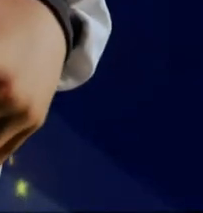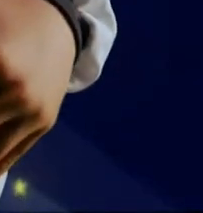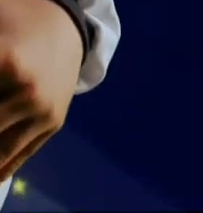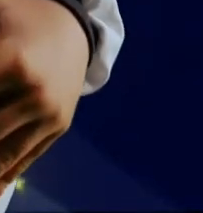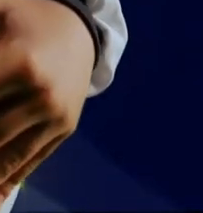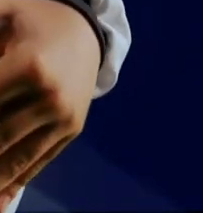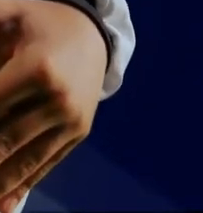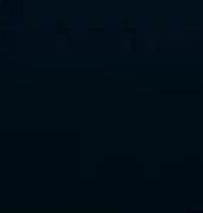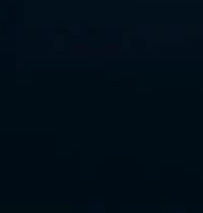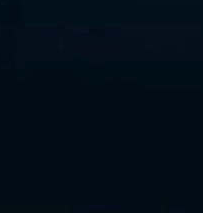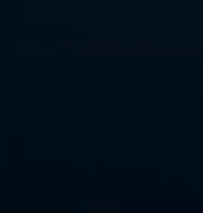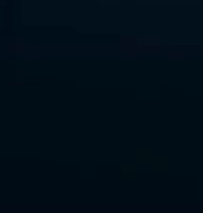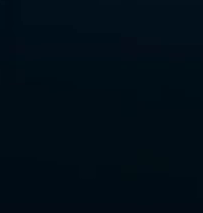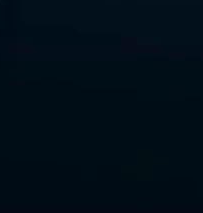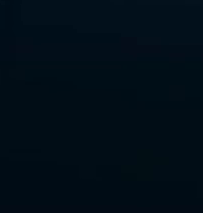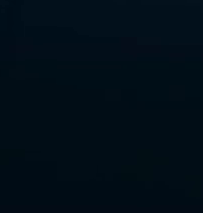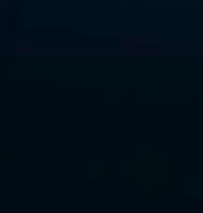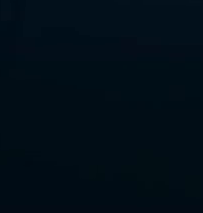páginas